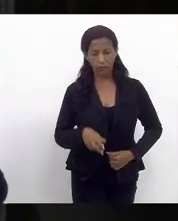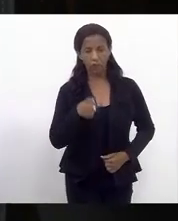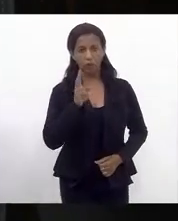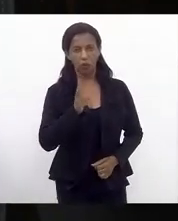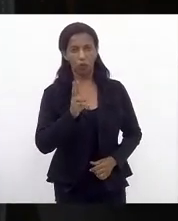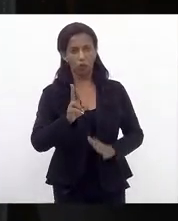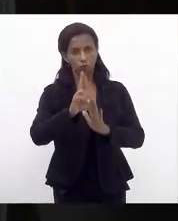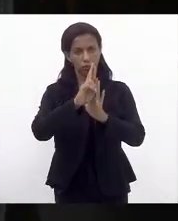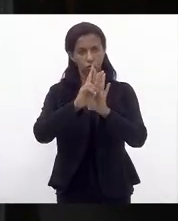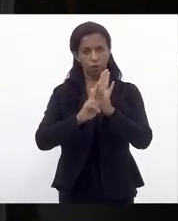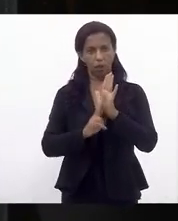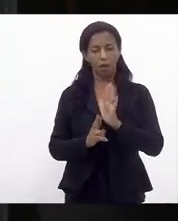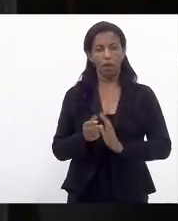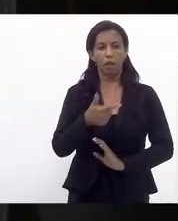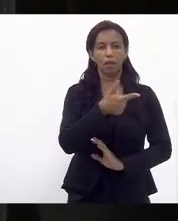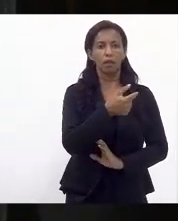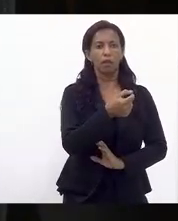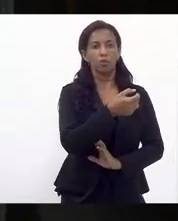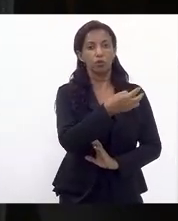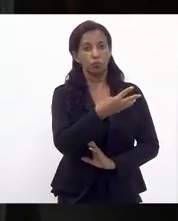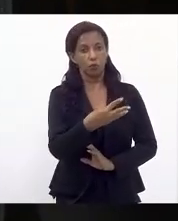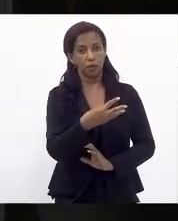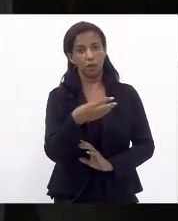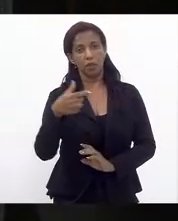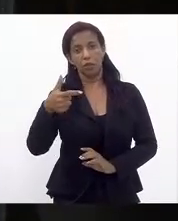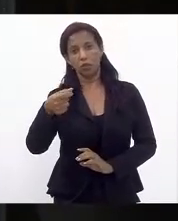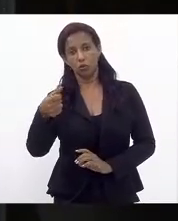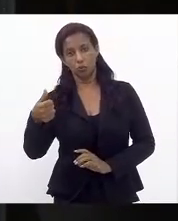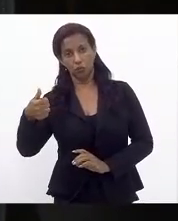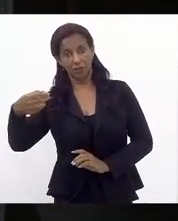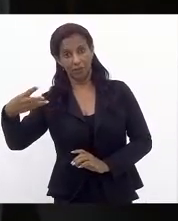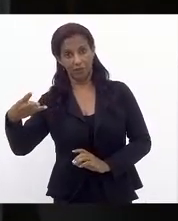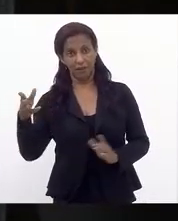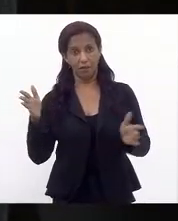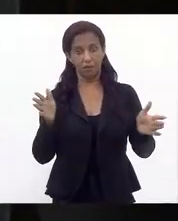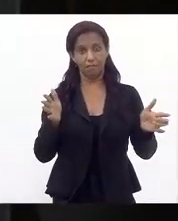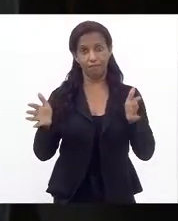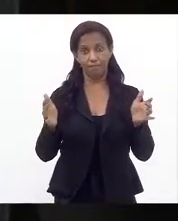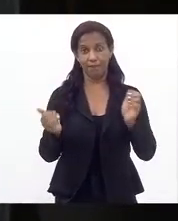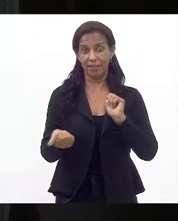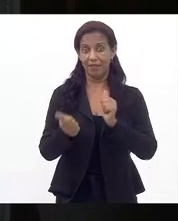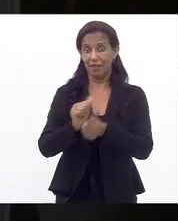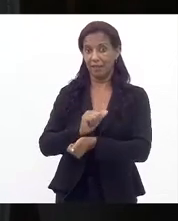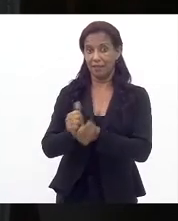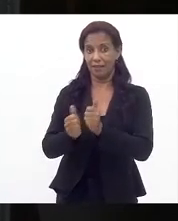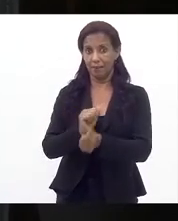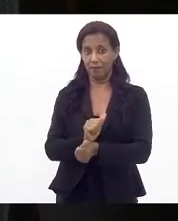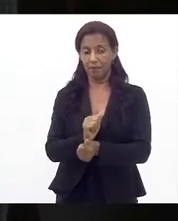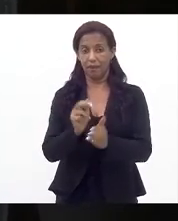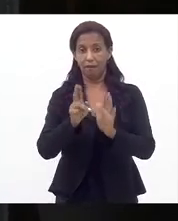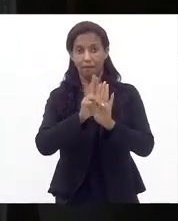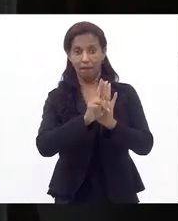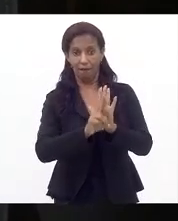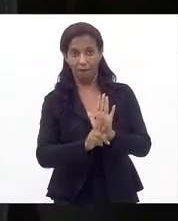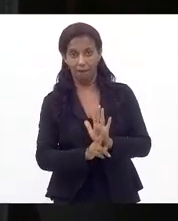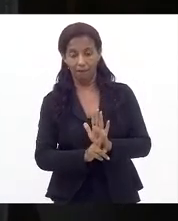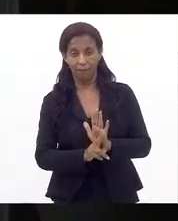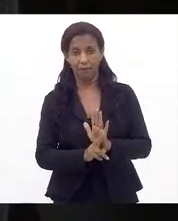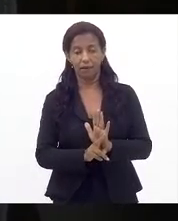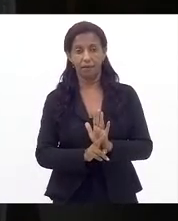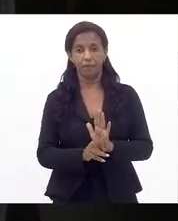quem tá Entra 2013/2013 tem que se adaptar a regra que tá aqui em instituída